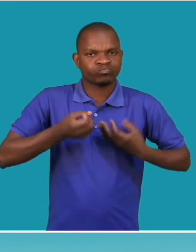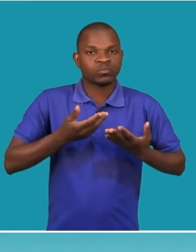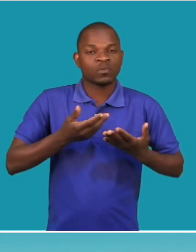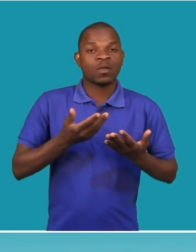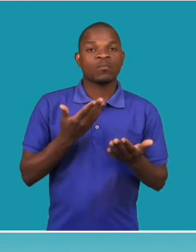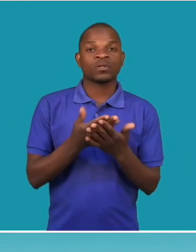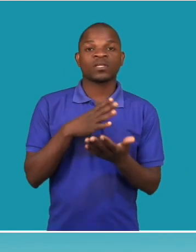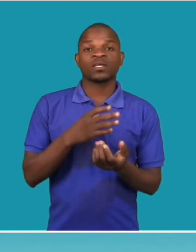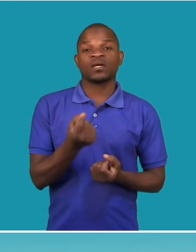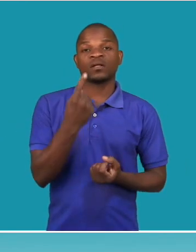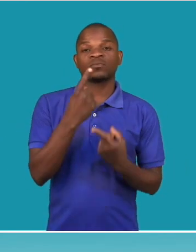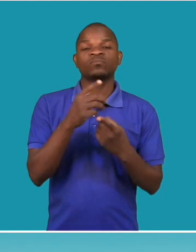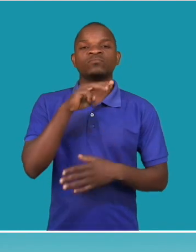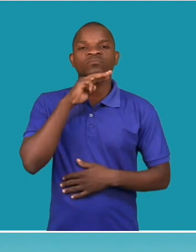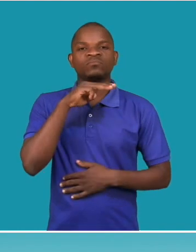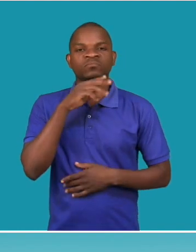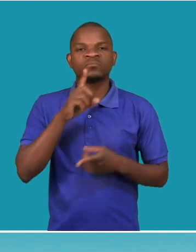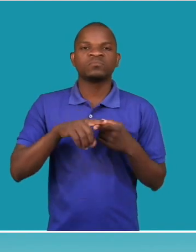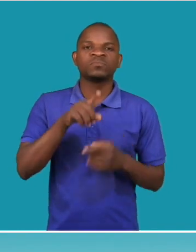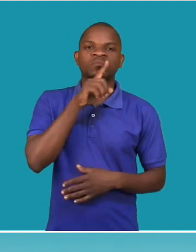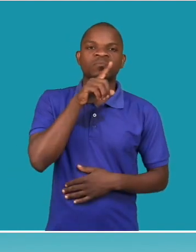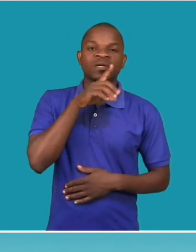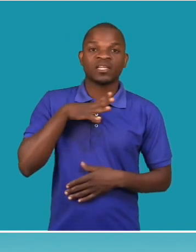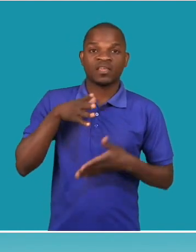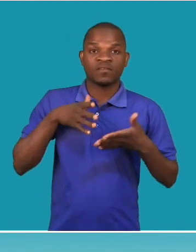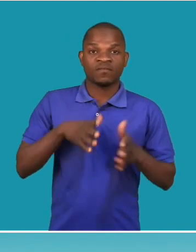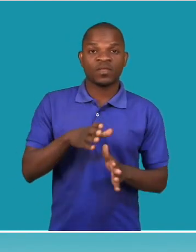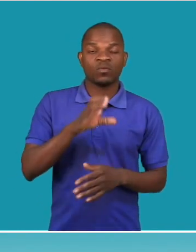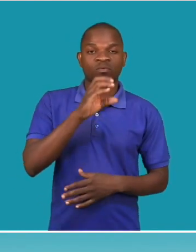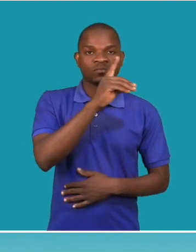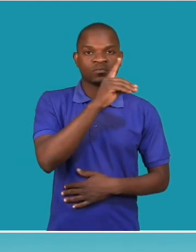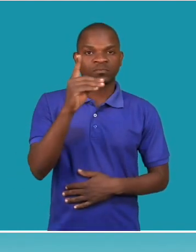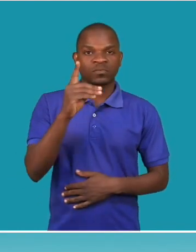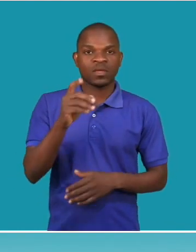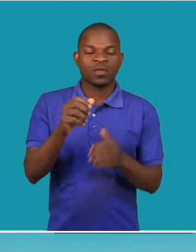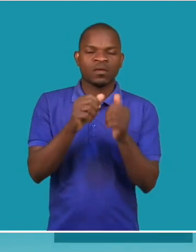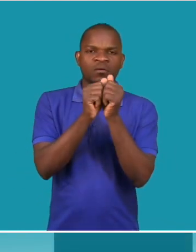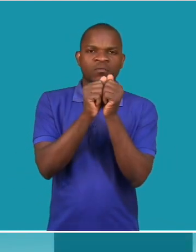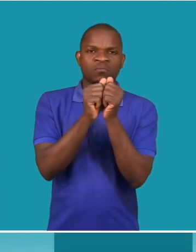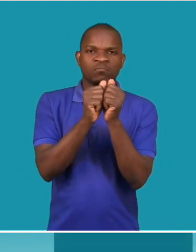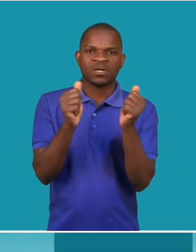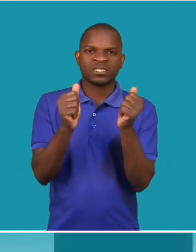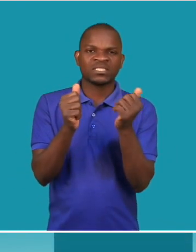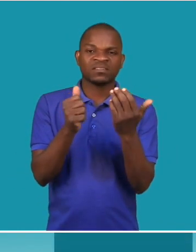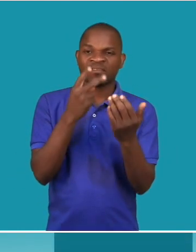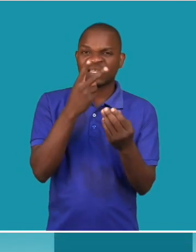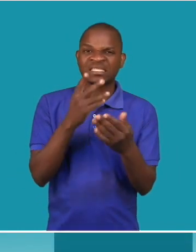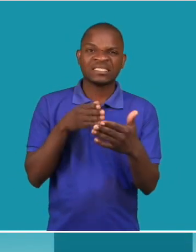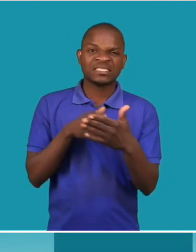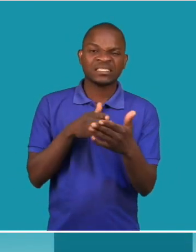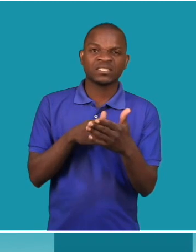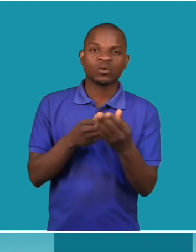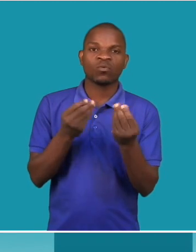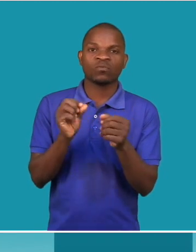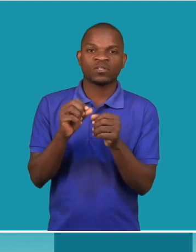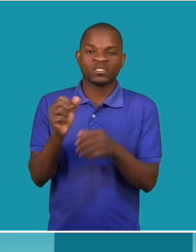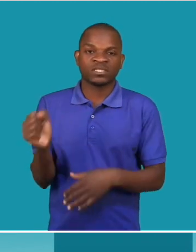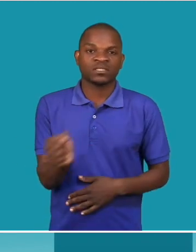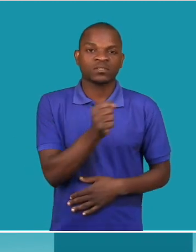deixa uma mensagem para aquelas mães e pais que têm uma criança com necessidade de terapias especiais e não têm a